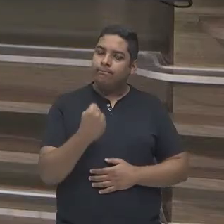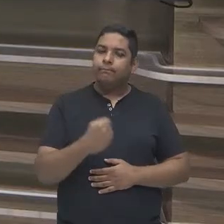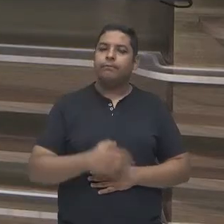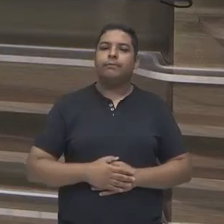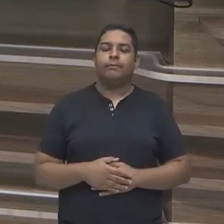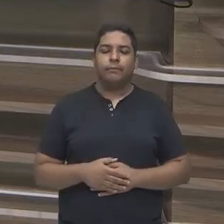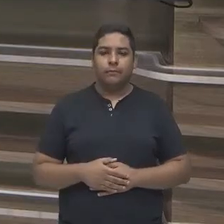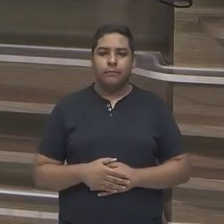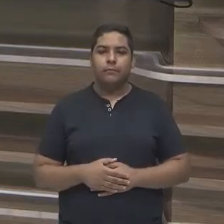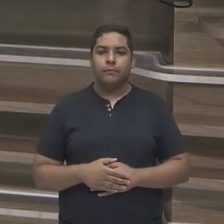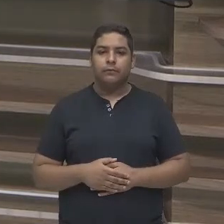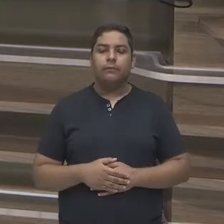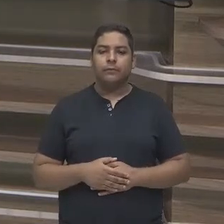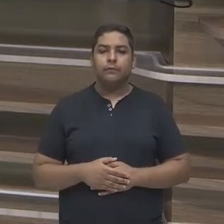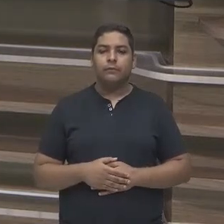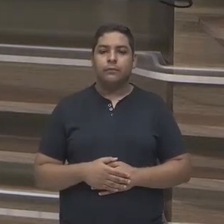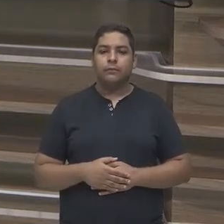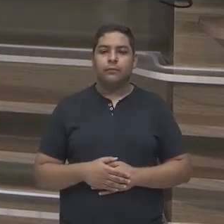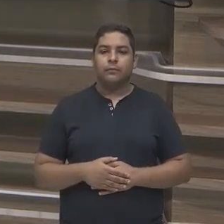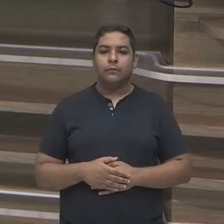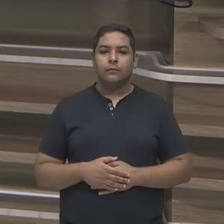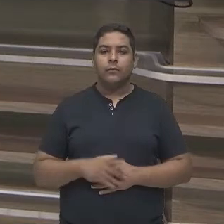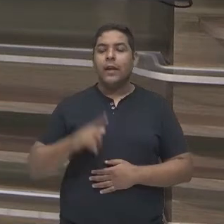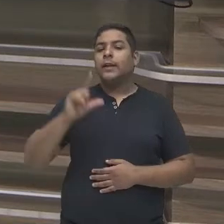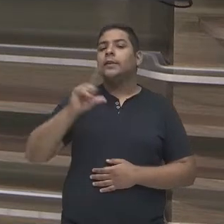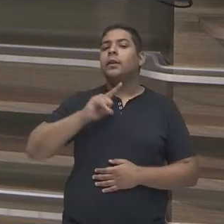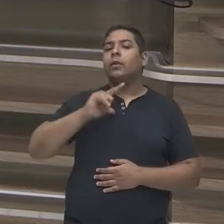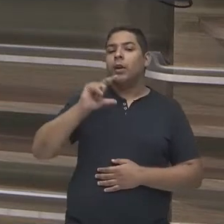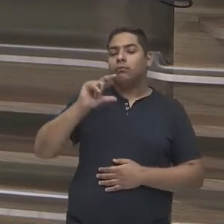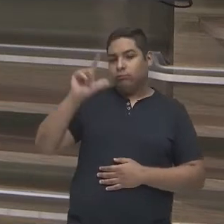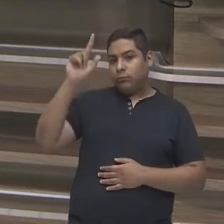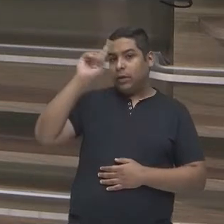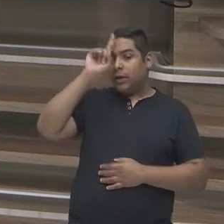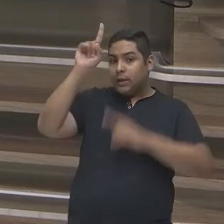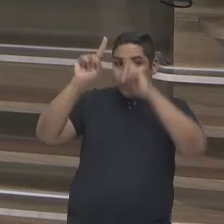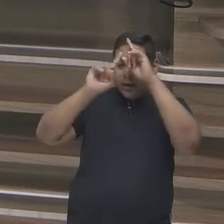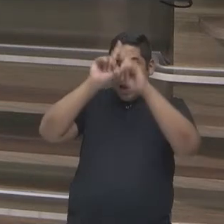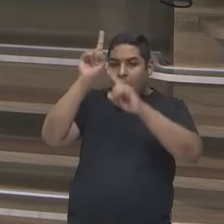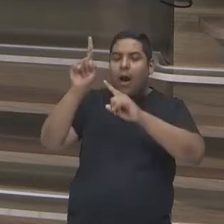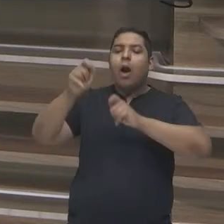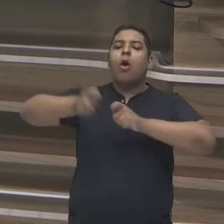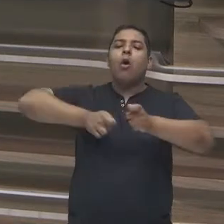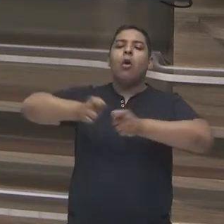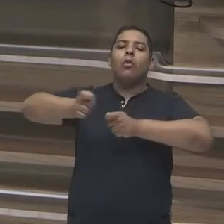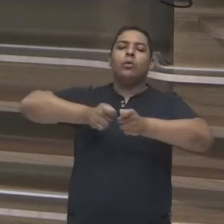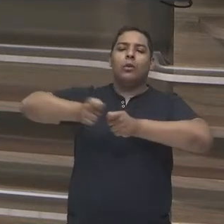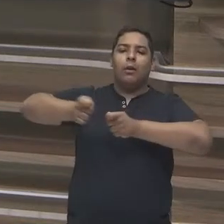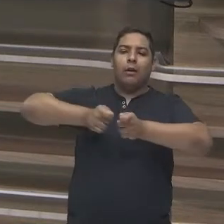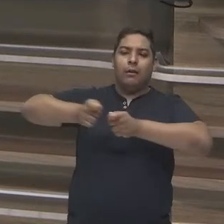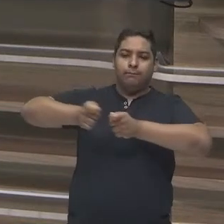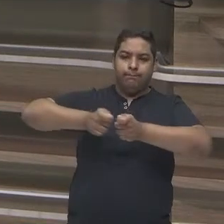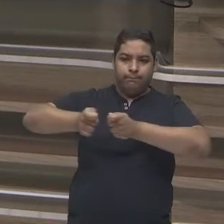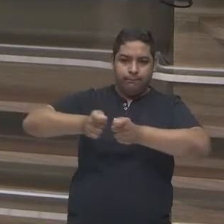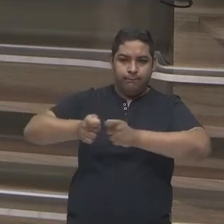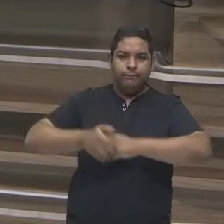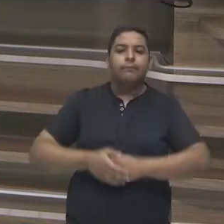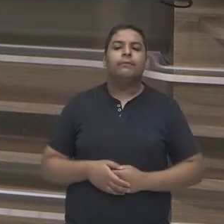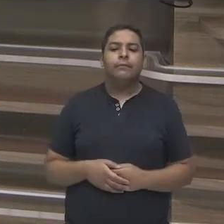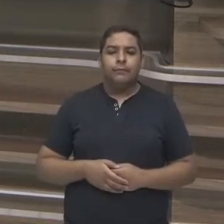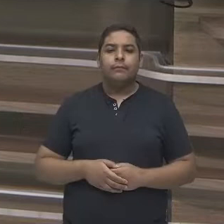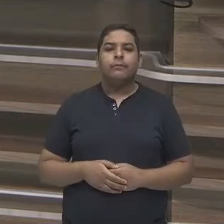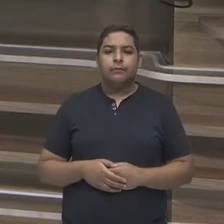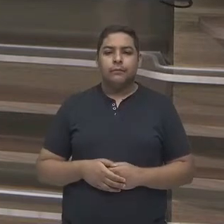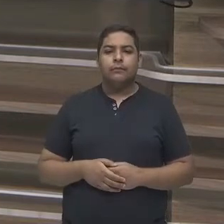gente percebe aí que esse regime totalitário ele tem a ideia de controlar. Ele tem a ideia de fazer ali essa